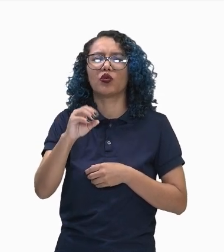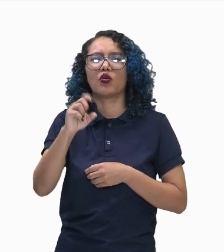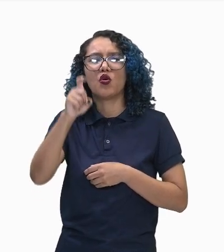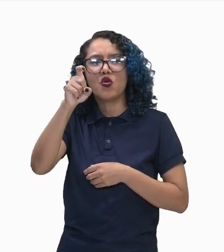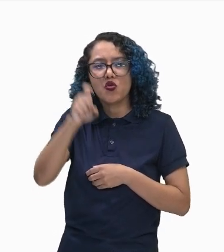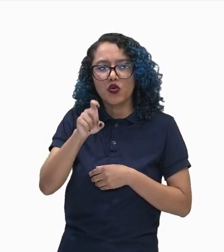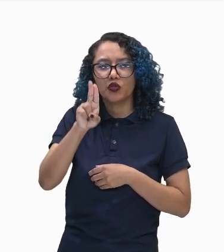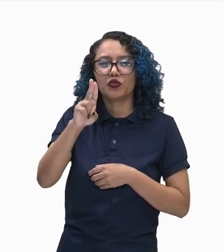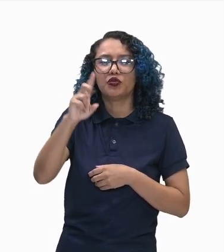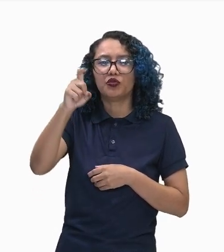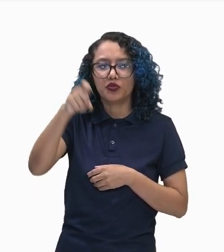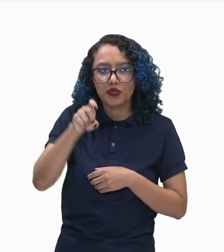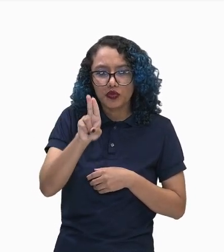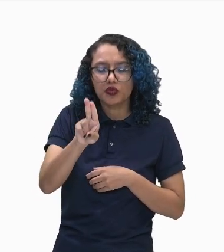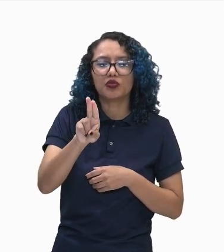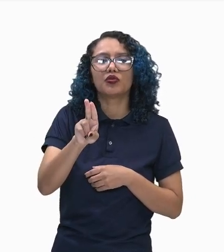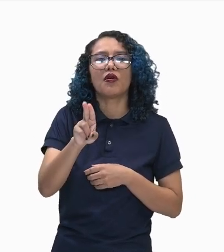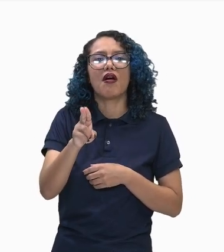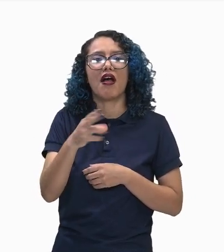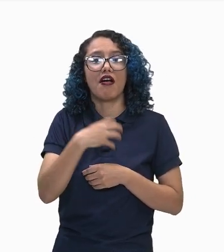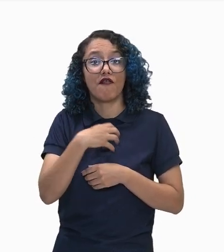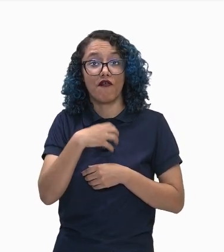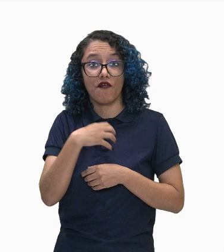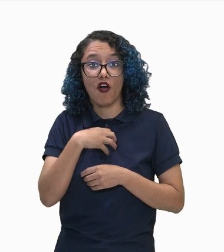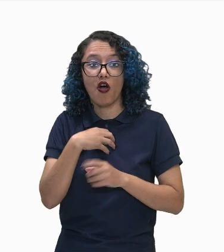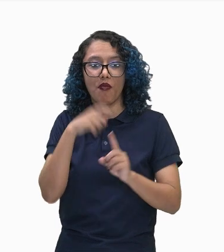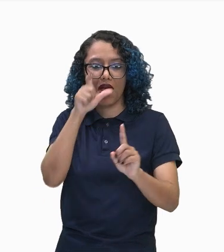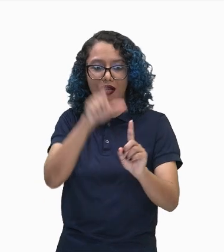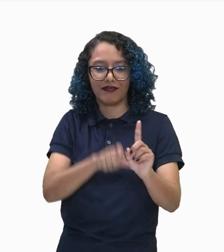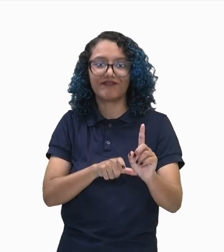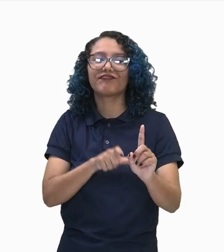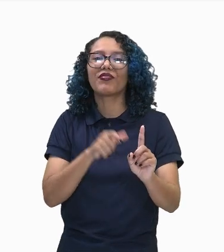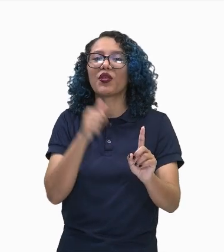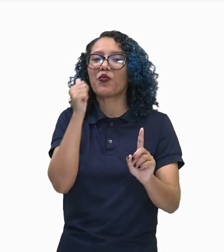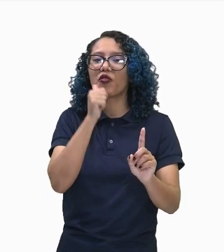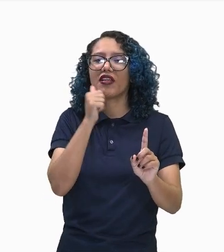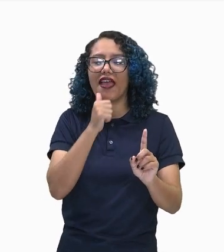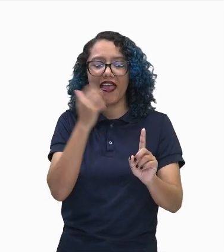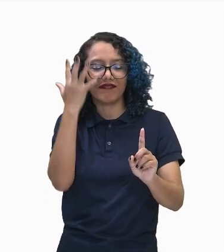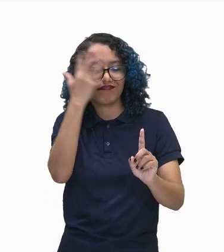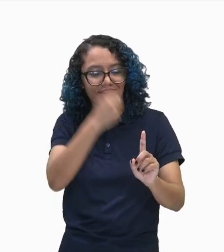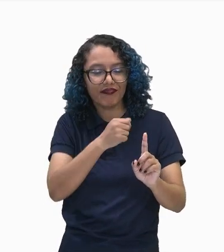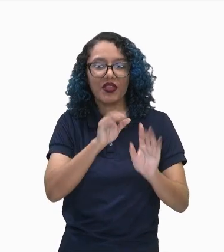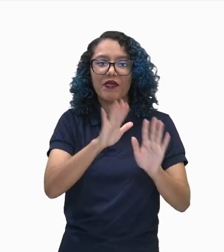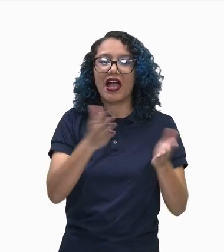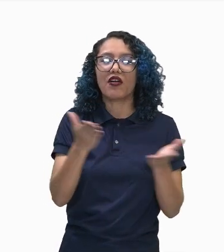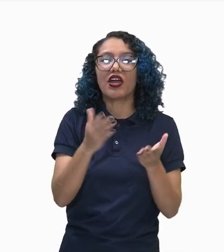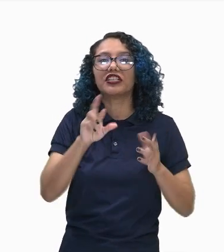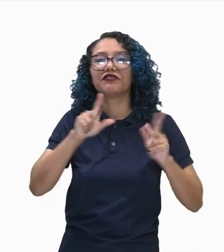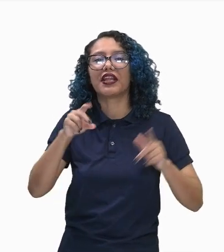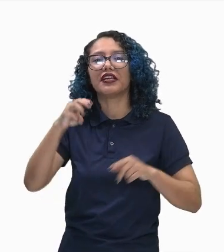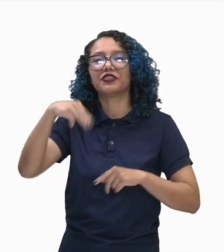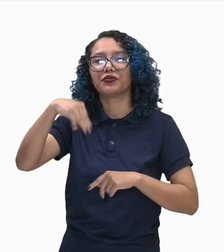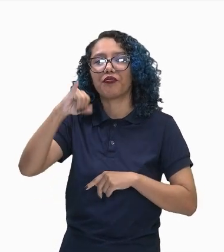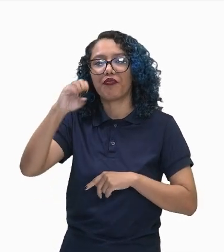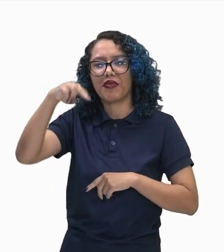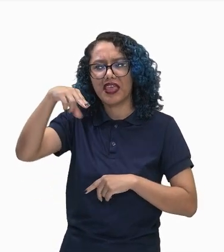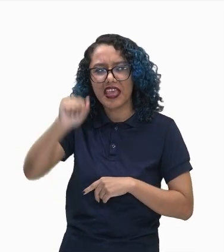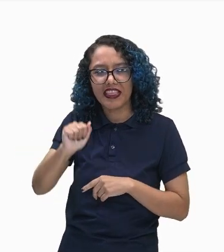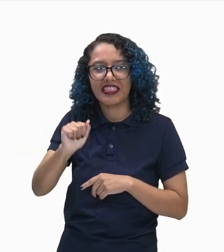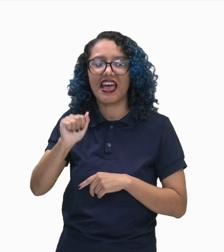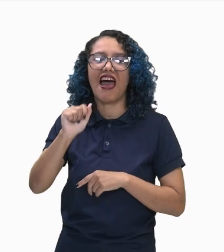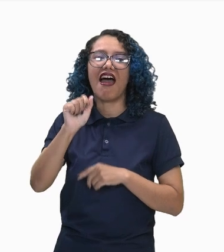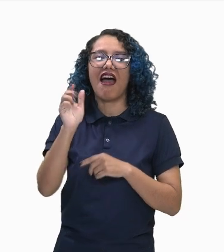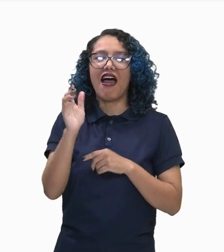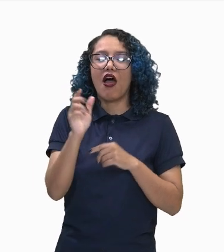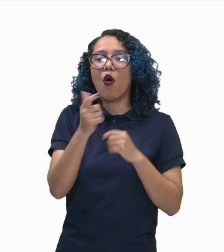chuchu. Era a forma como se chamavam as garotas. Hoje não, hoje é mina, da hora, magata. Então